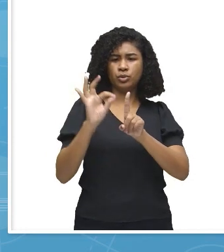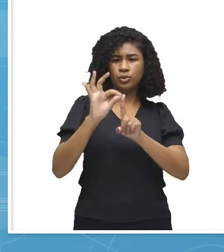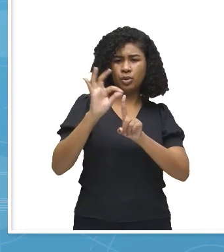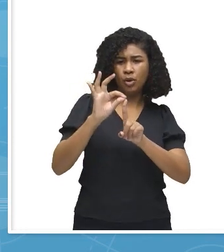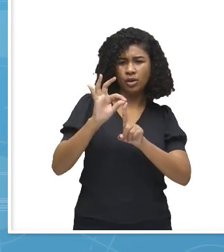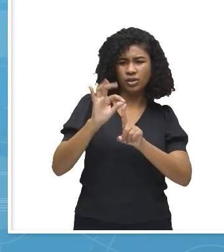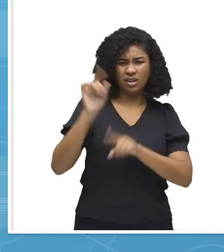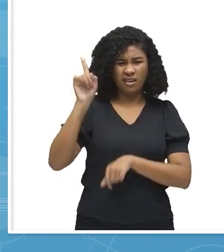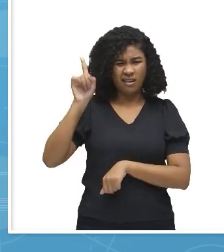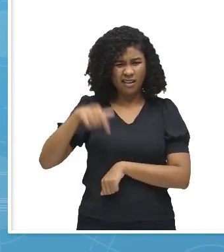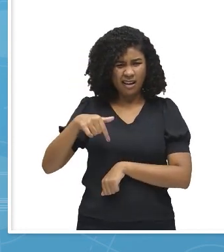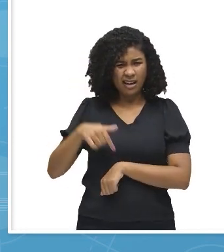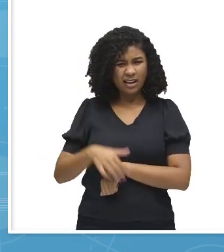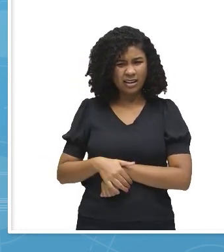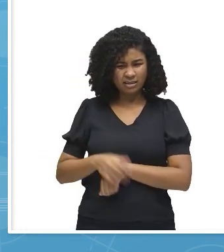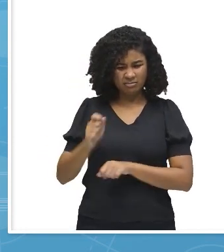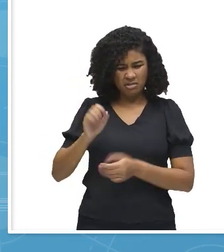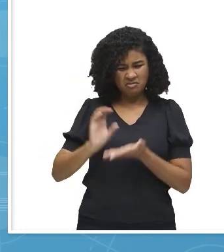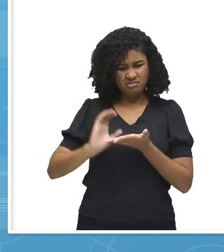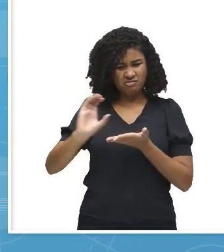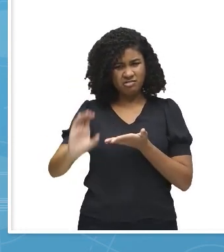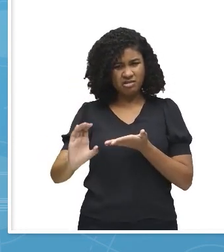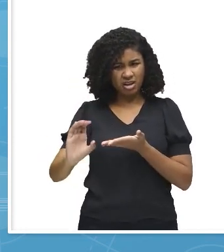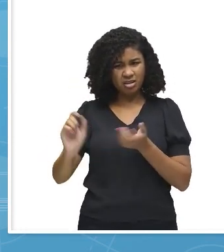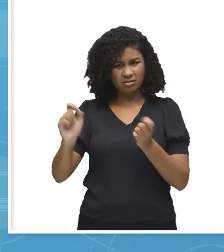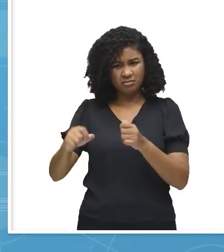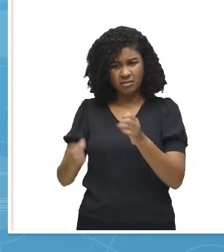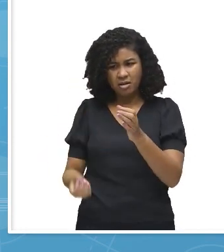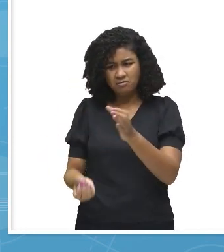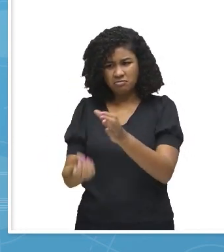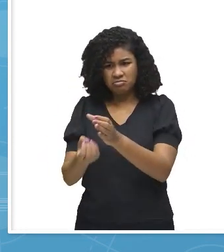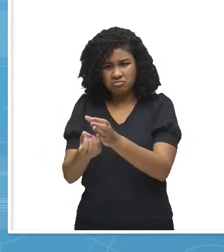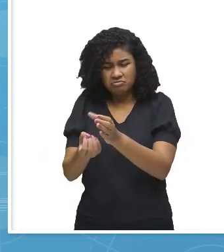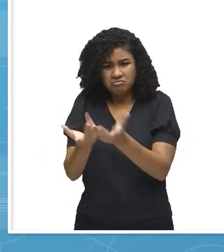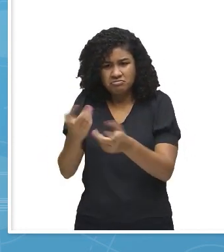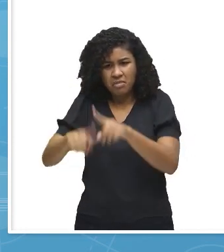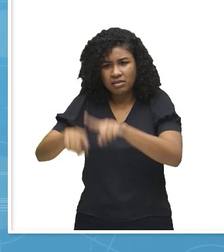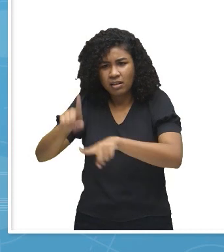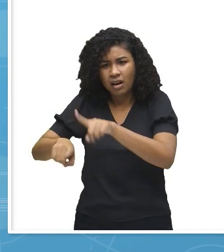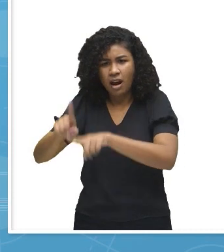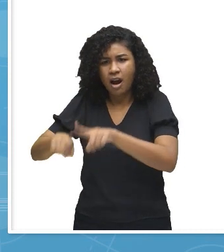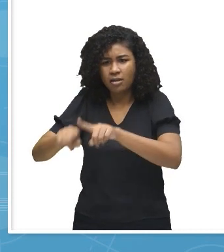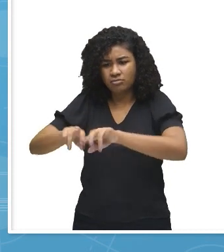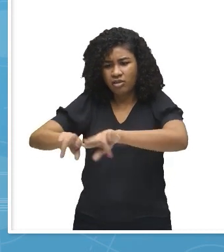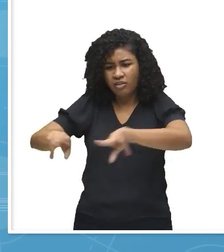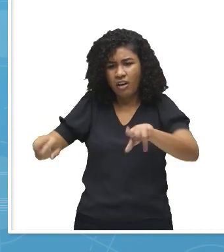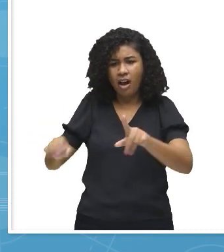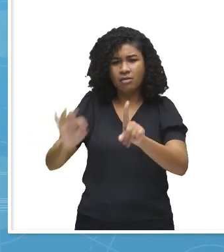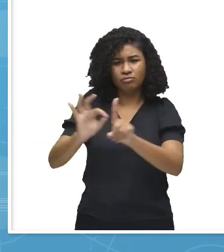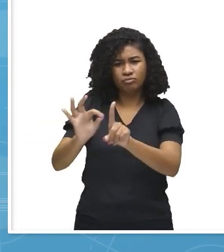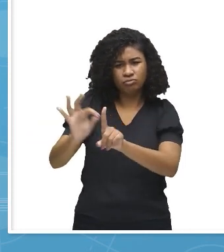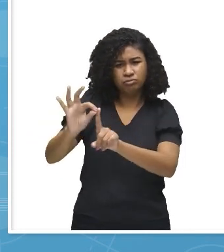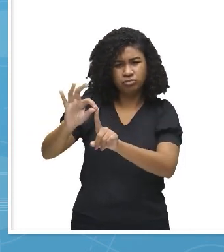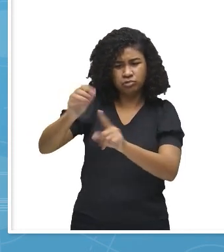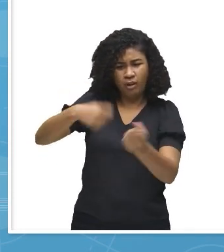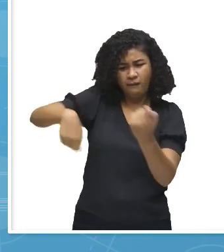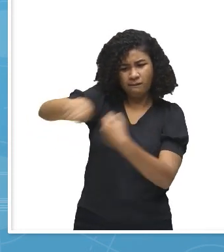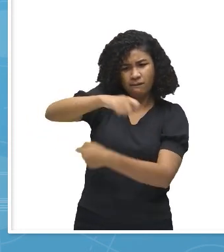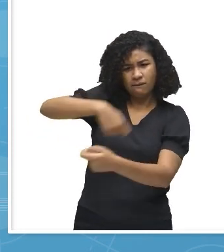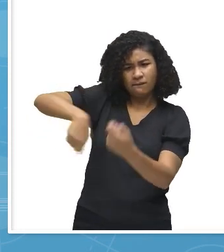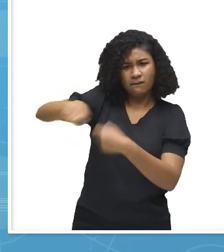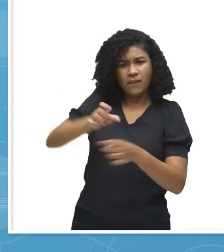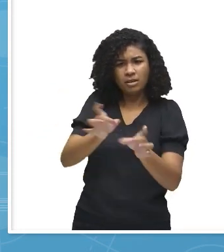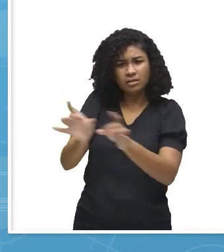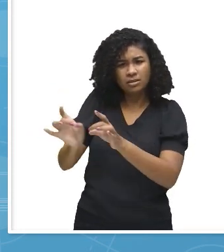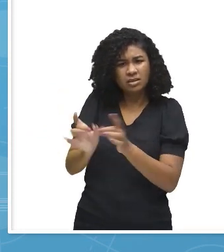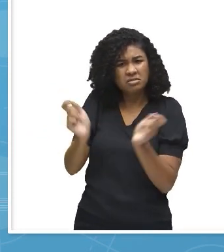que contribuiu para isso, né, que gerou riquezas, a moeda aí passou a circular, né, que a gente chama de capital